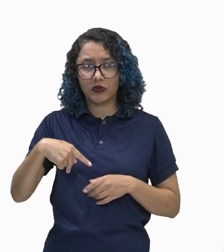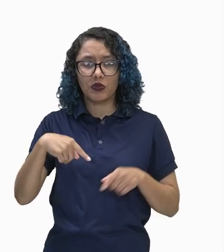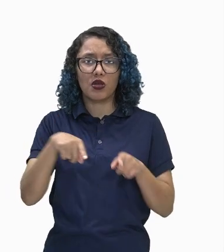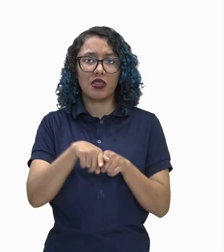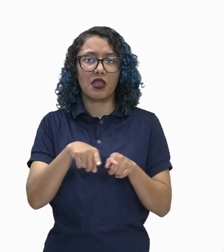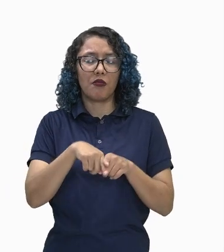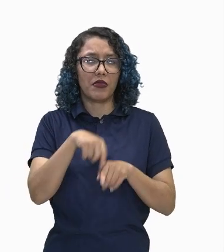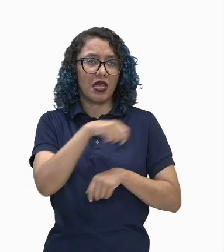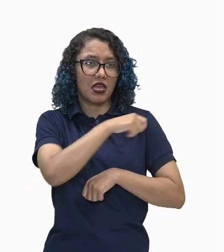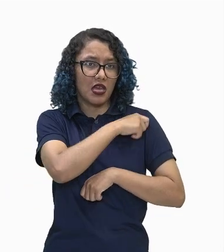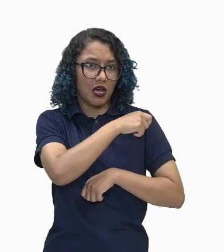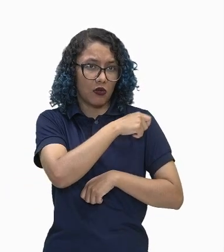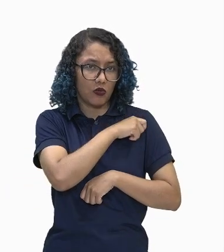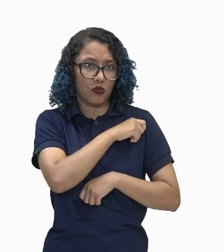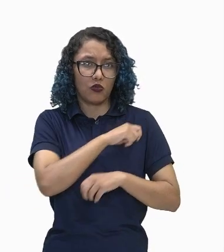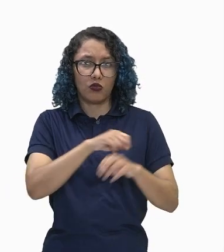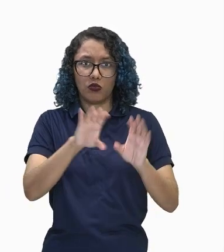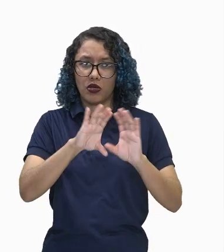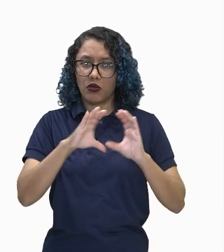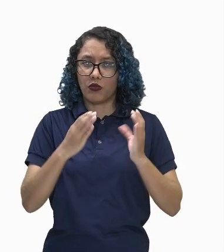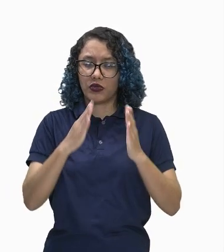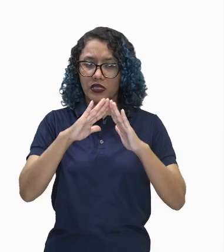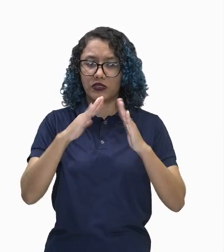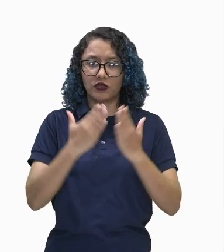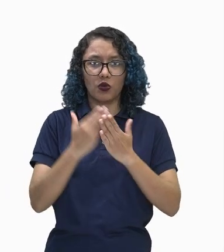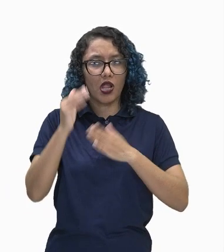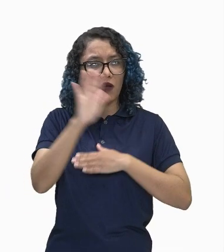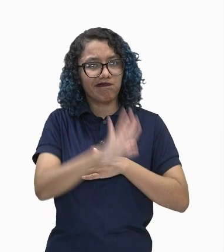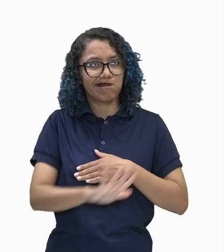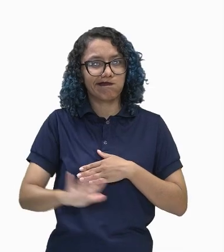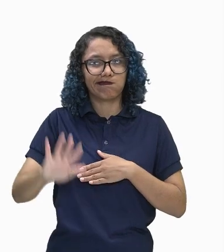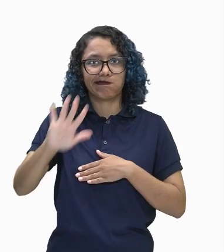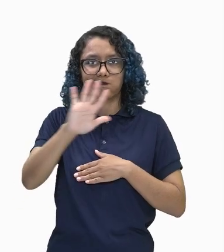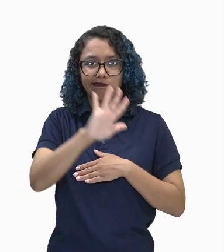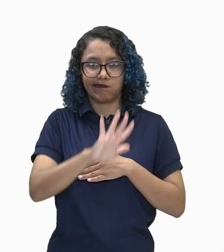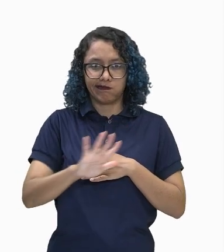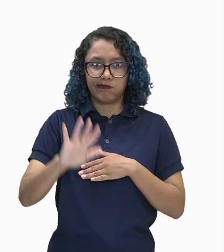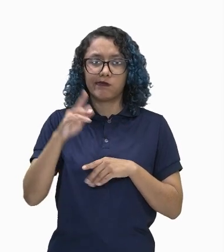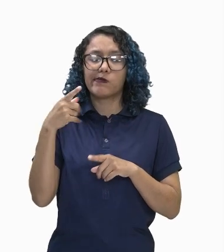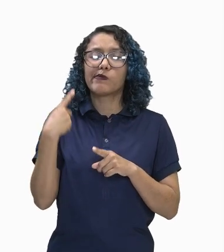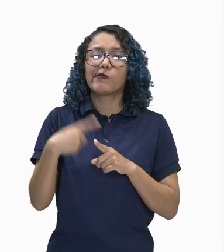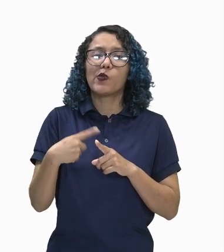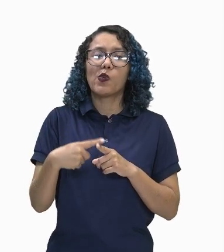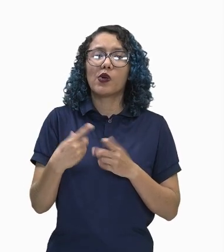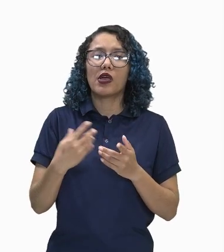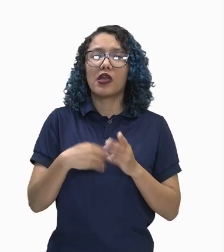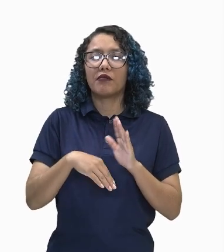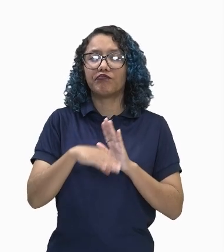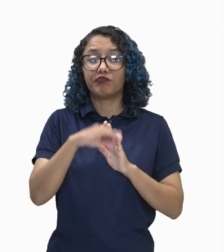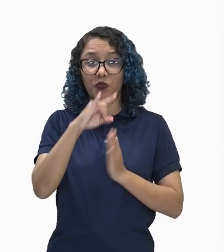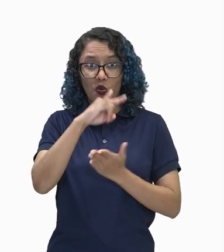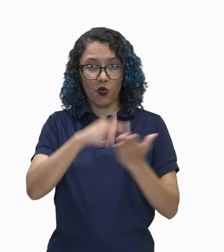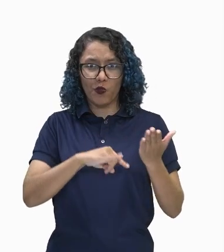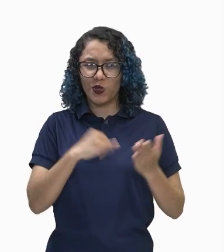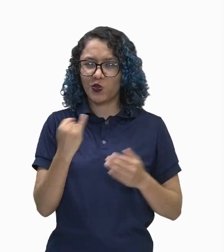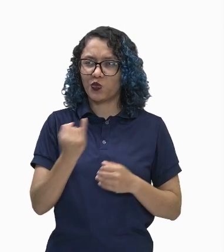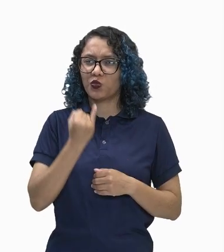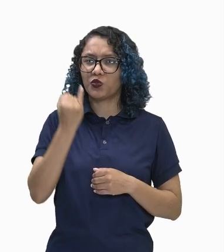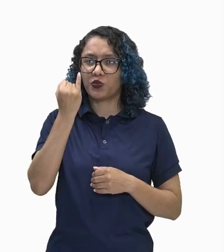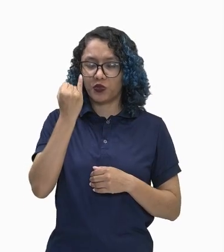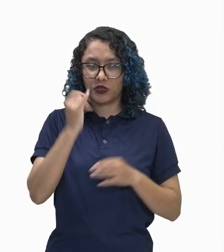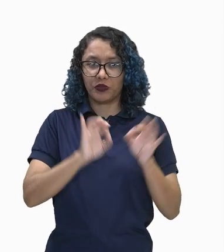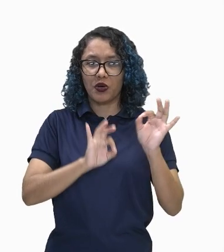estudantes, comunidade escolar de modo geral, porque ele é um instrumento fundamental para a